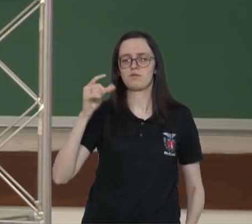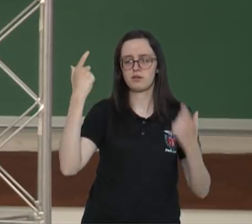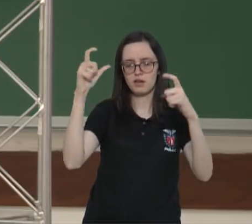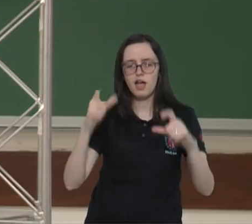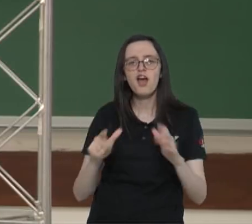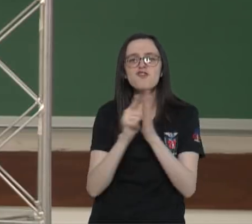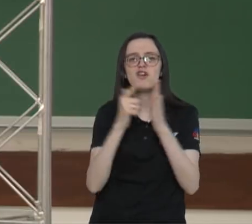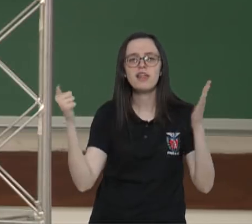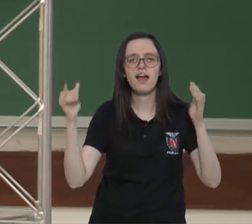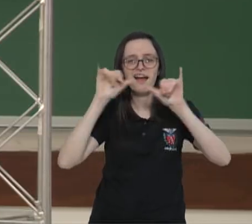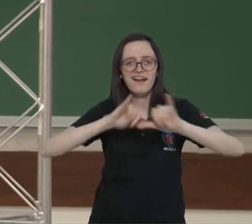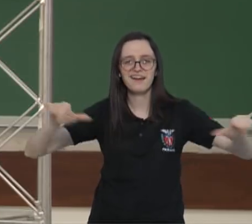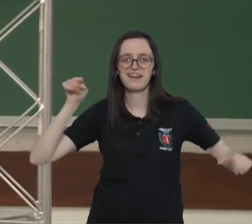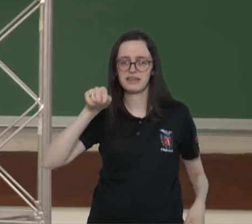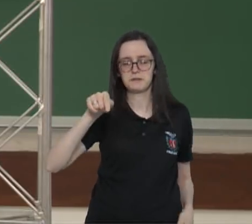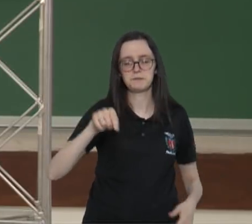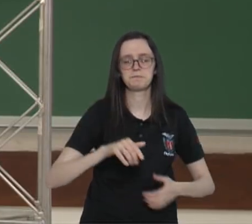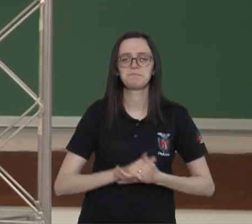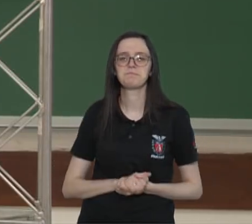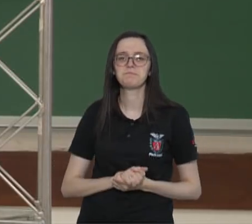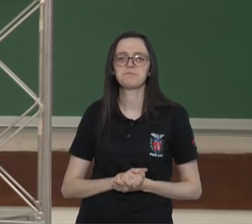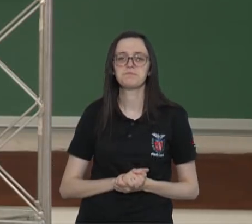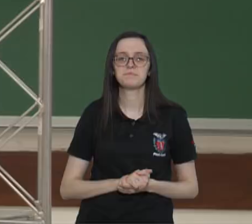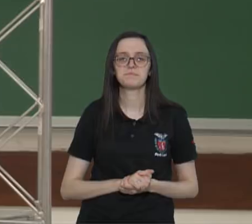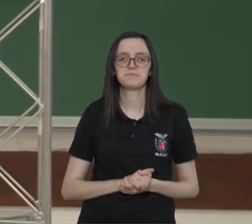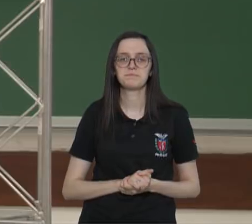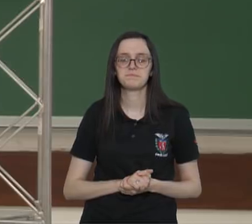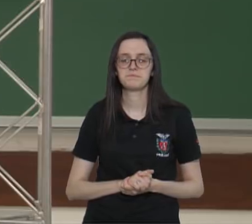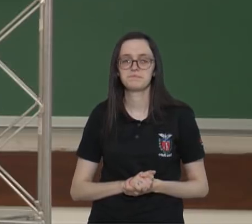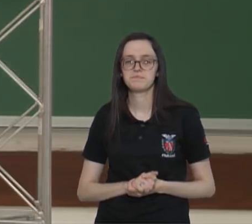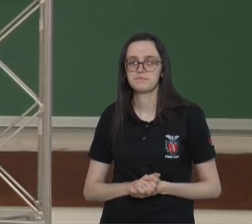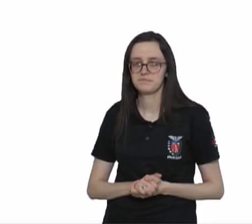encontra classificados, esse tipo de coisa. Vamos lá.